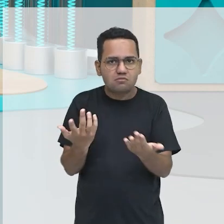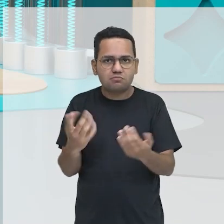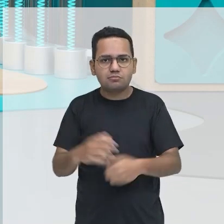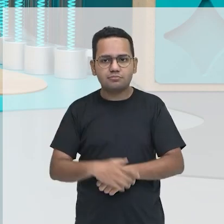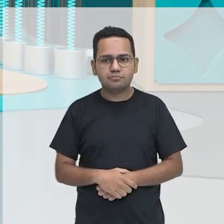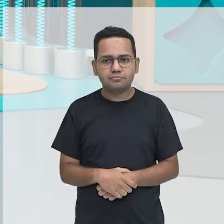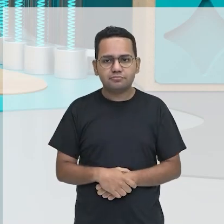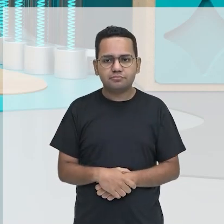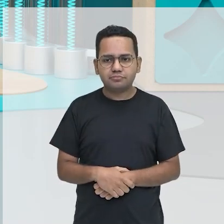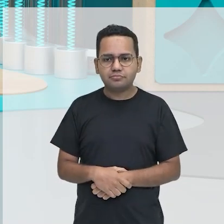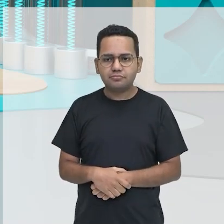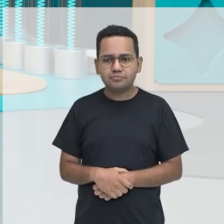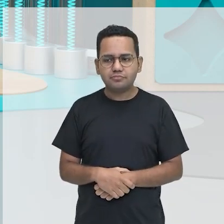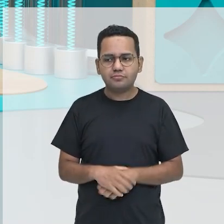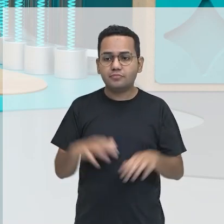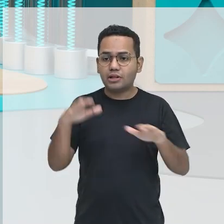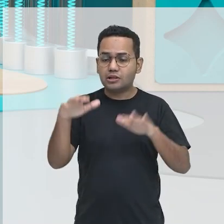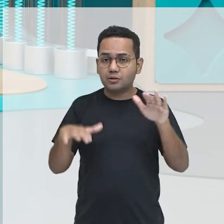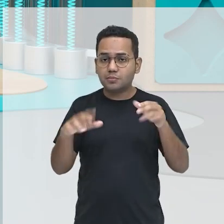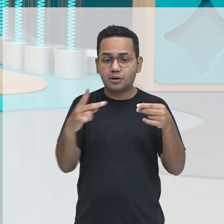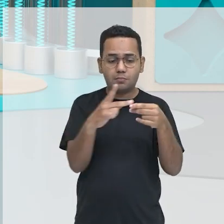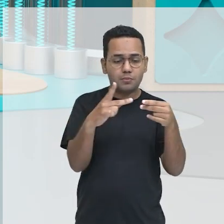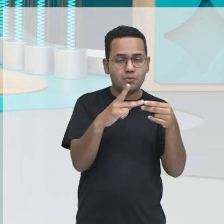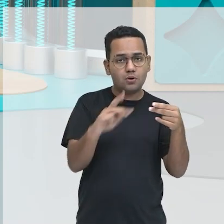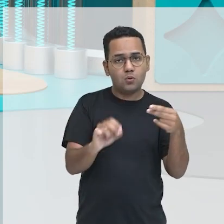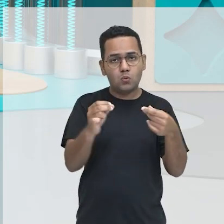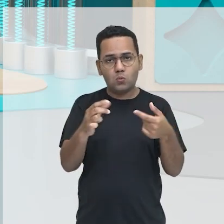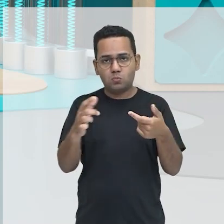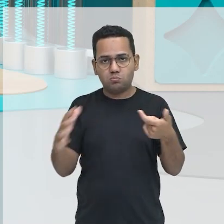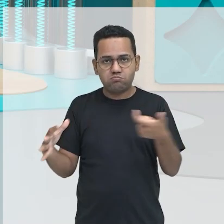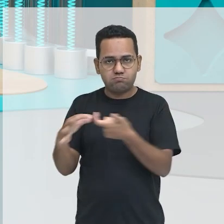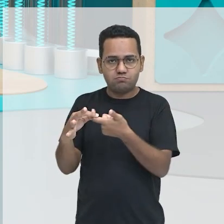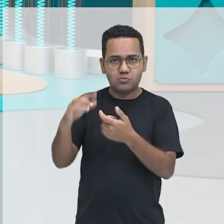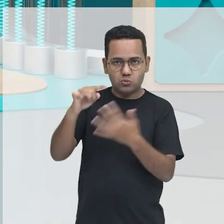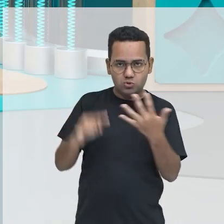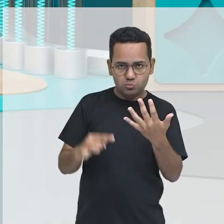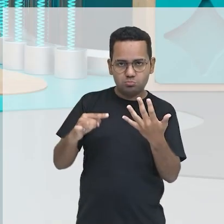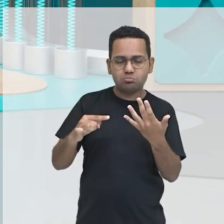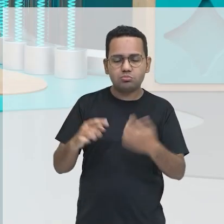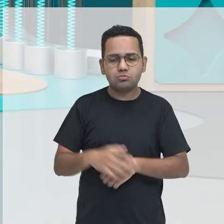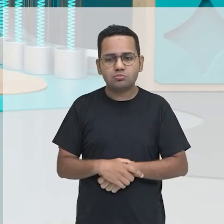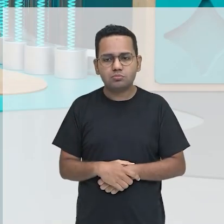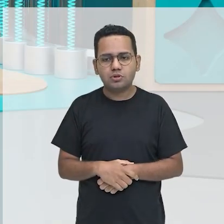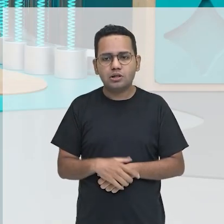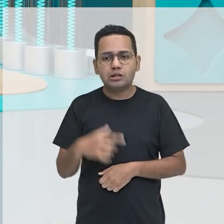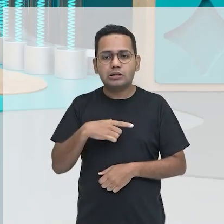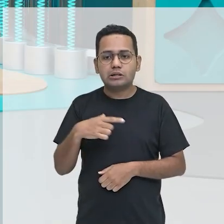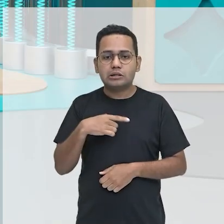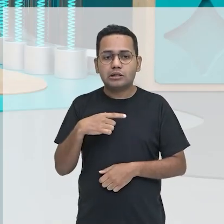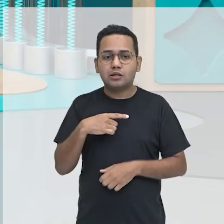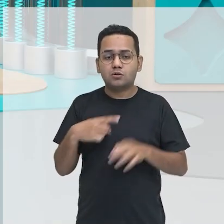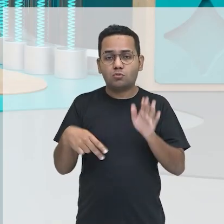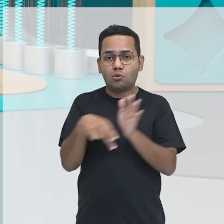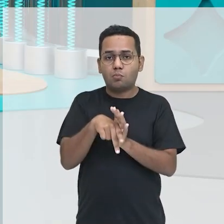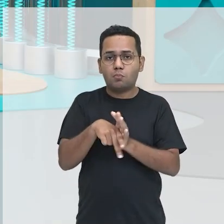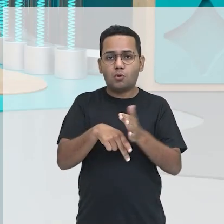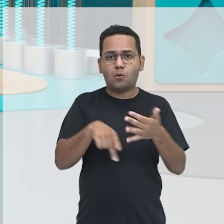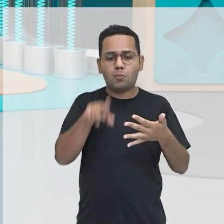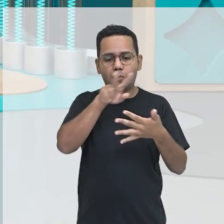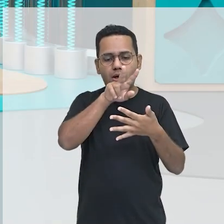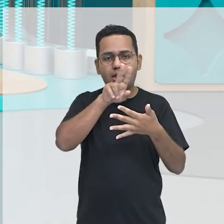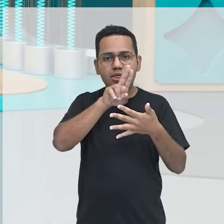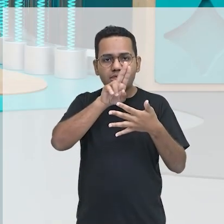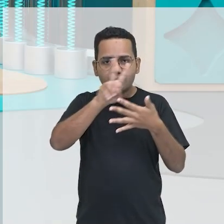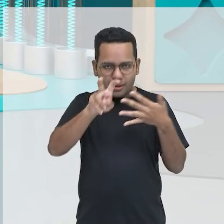da conjunção, da preposição, do conectivo que eu estou utilizando, ela vai trazer uma classificação. Se for